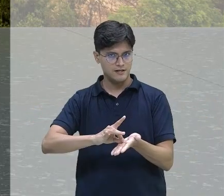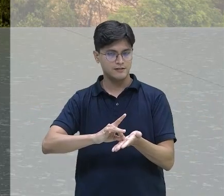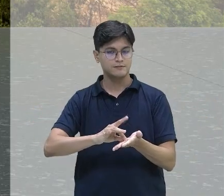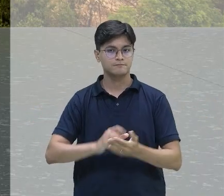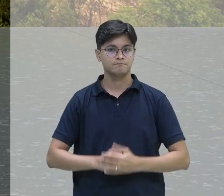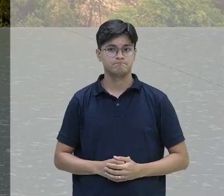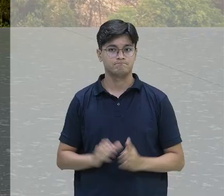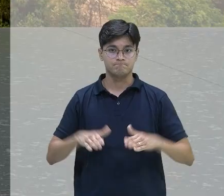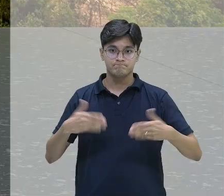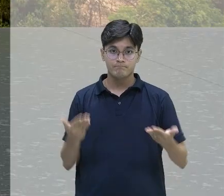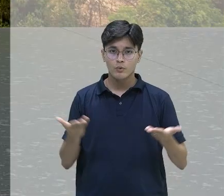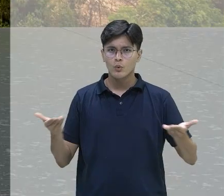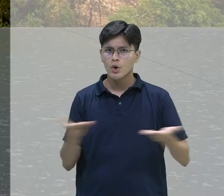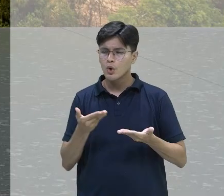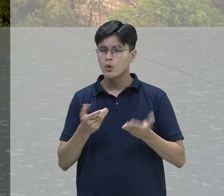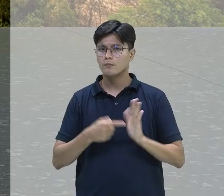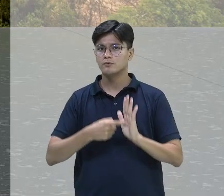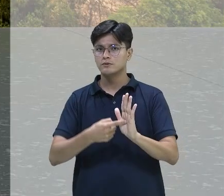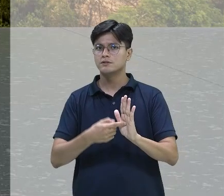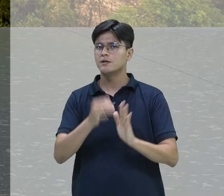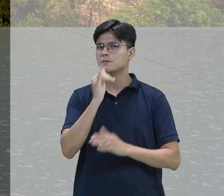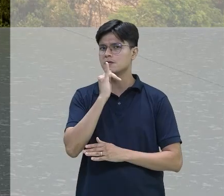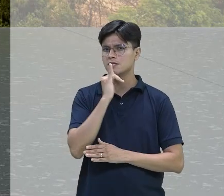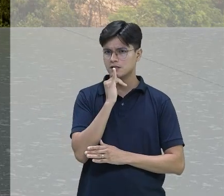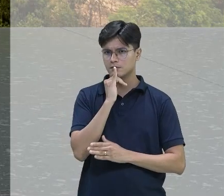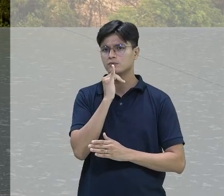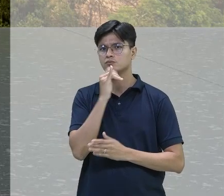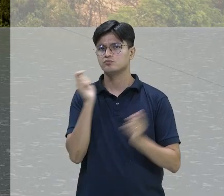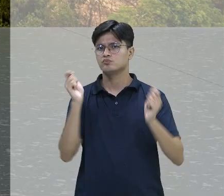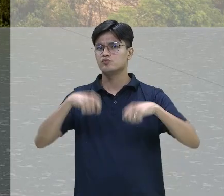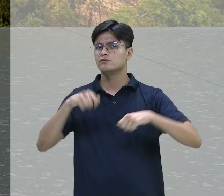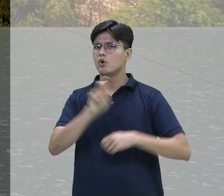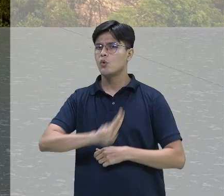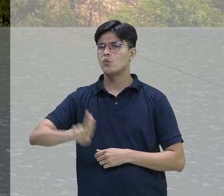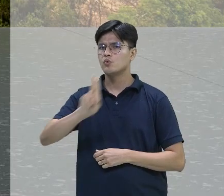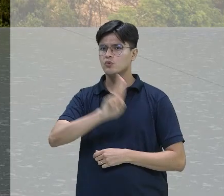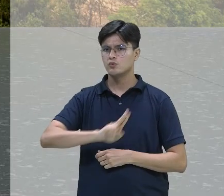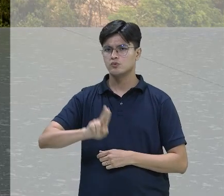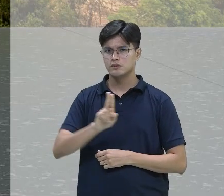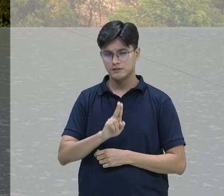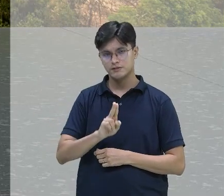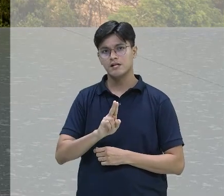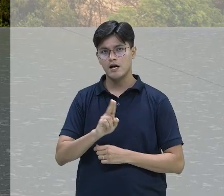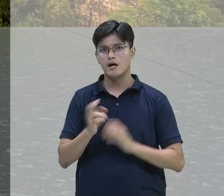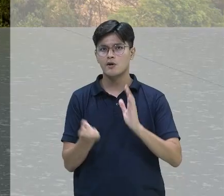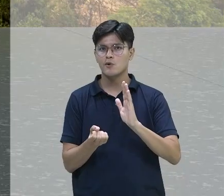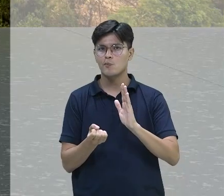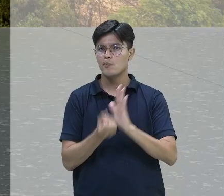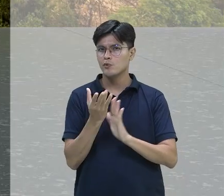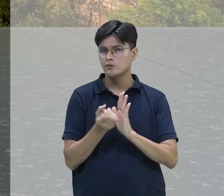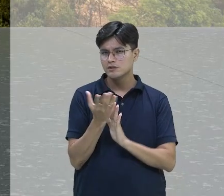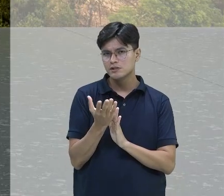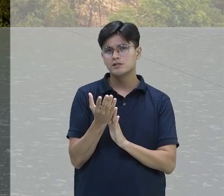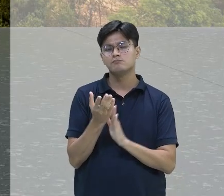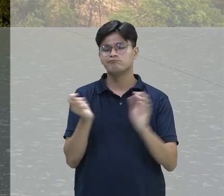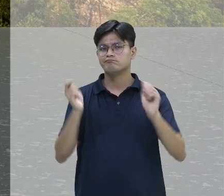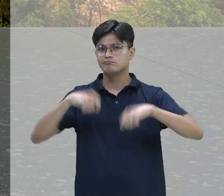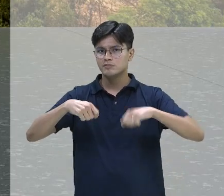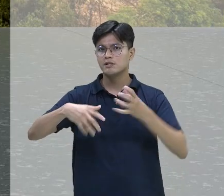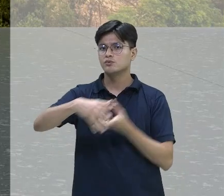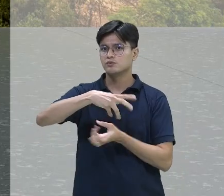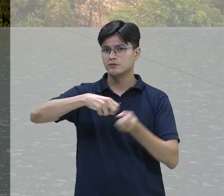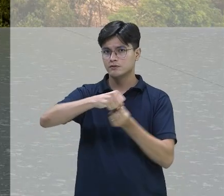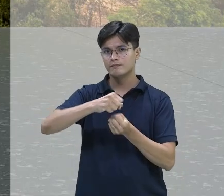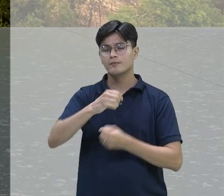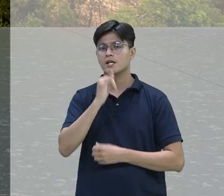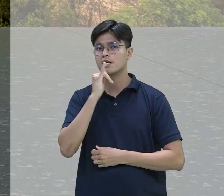Vejam só, alguns exemplos que podemos utilizar aqui de maneira que podemos produzir uma sustentabilidade, né? Então, olha só, uso da madeira